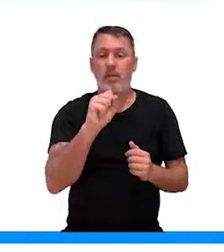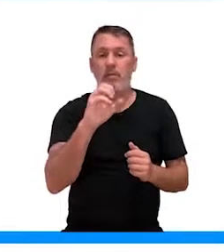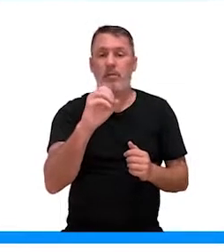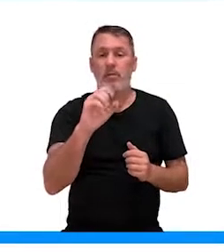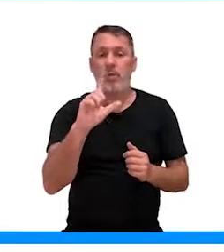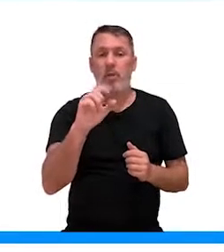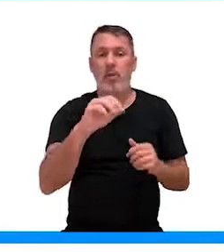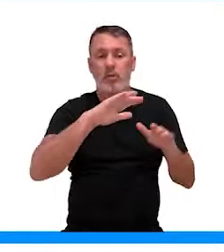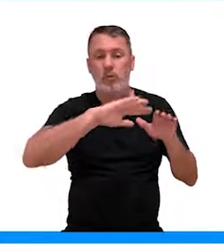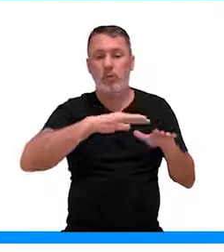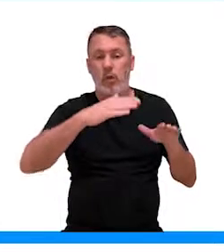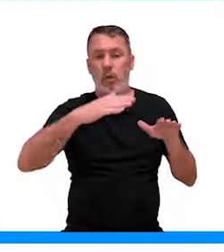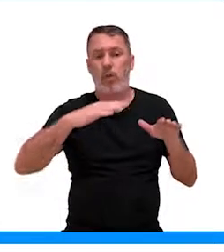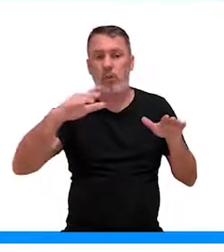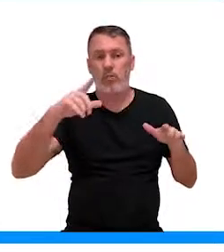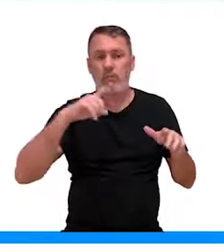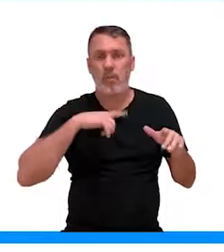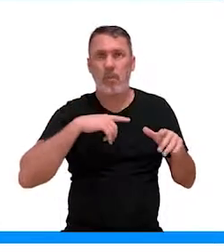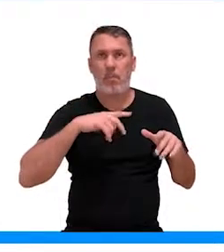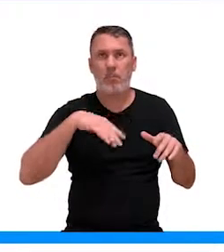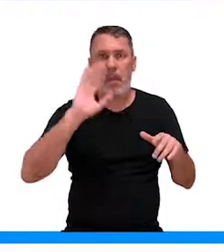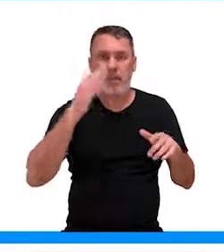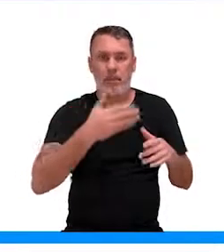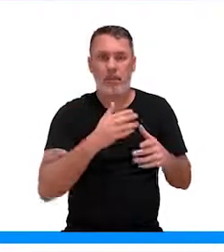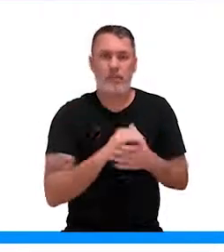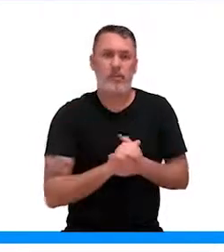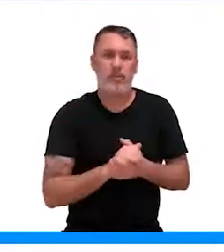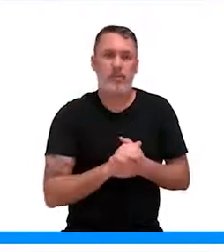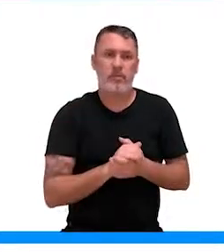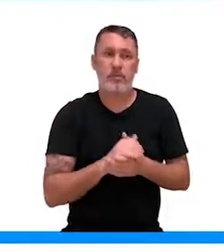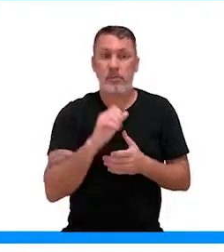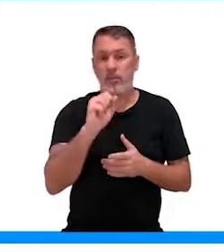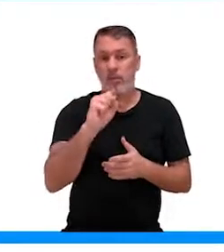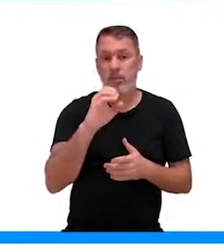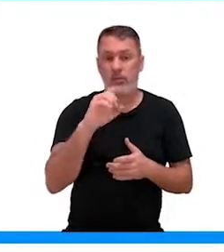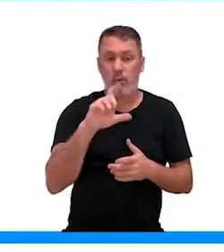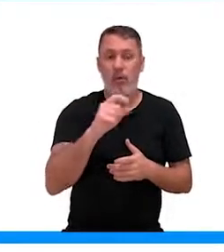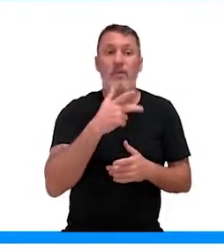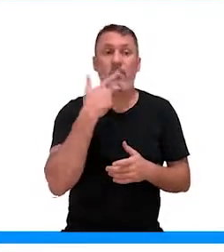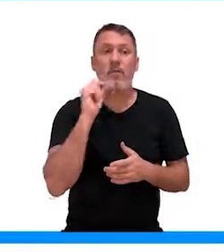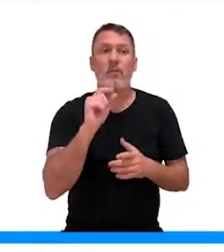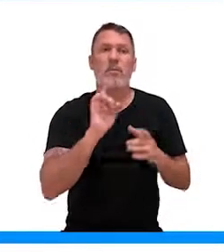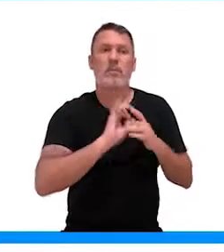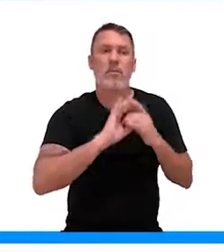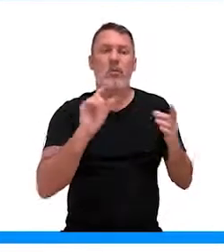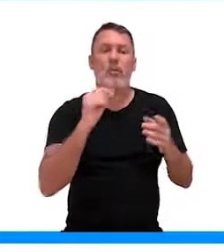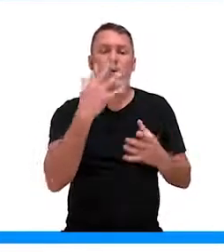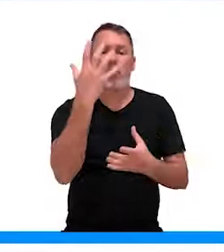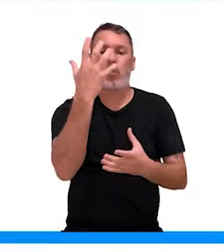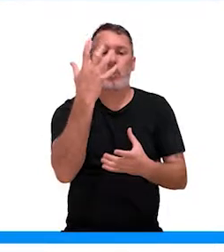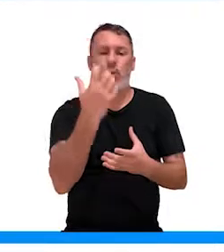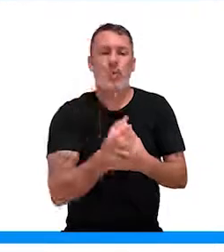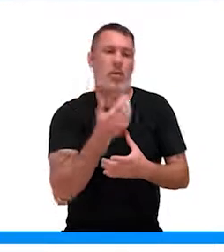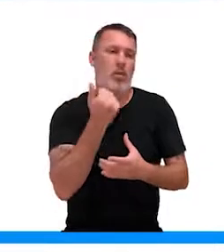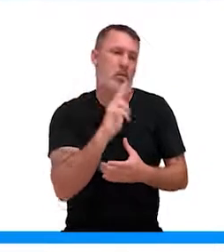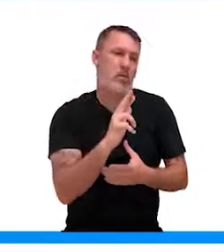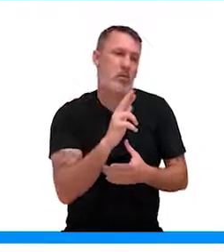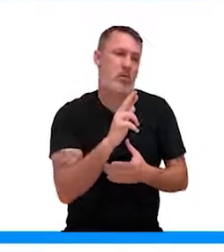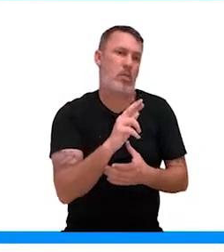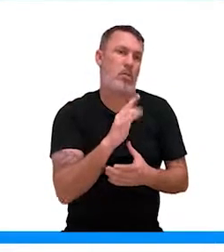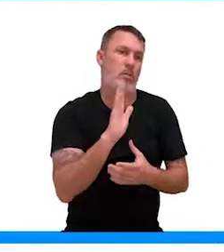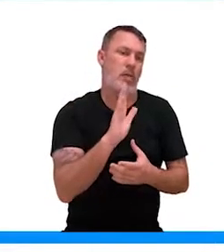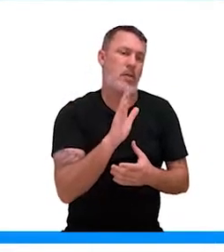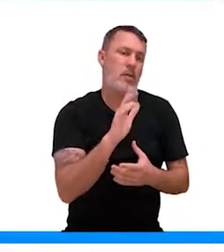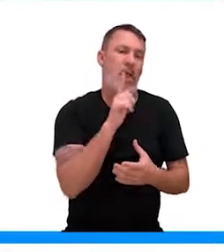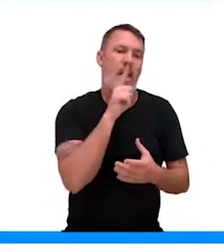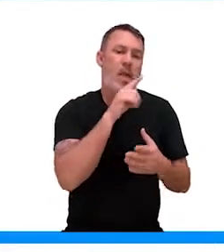de permeabilidade maior. Então, esses solos, eles permitem a infiltração de água, porém, essas